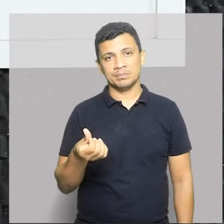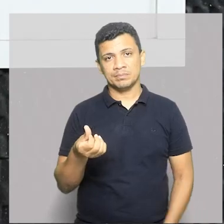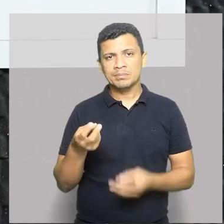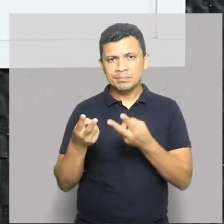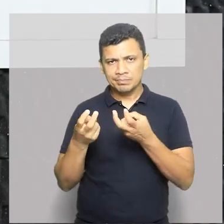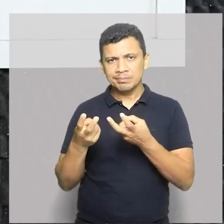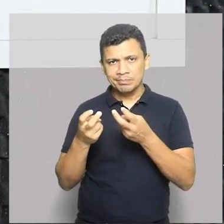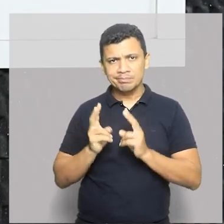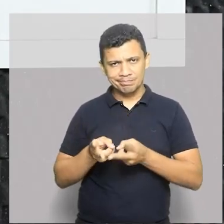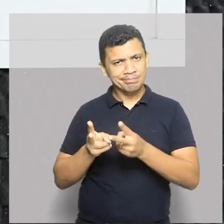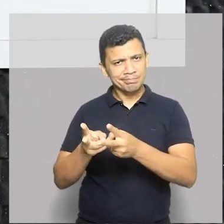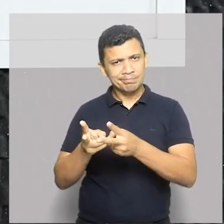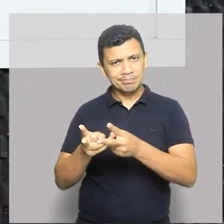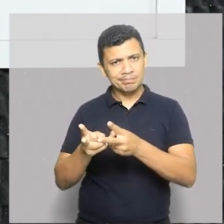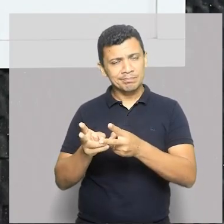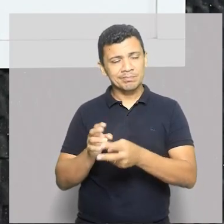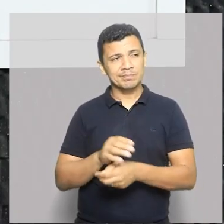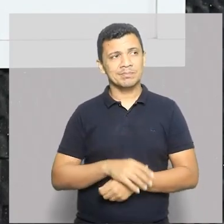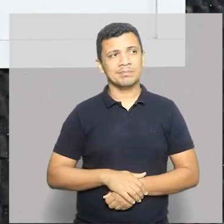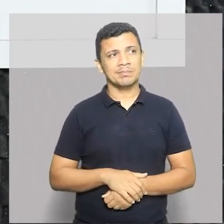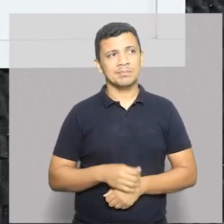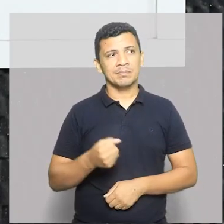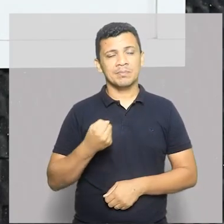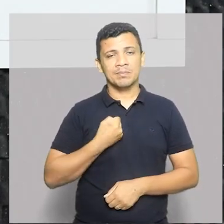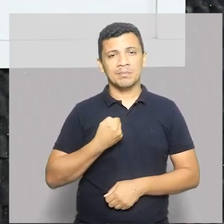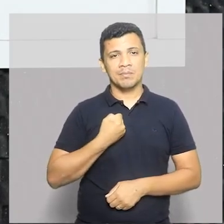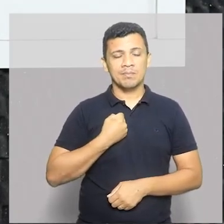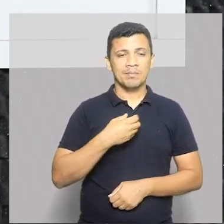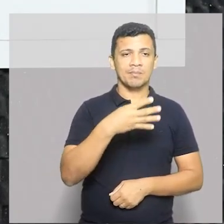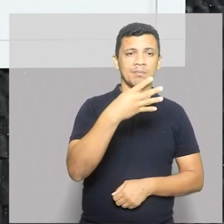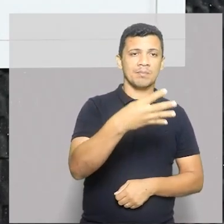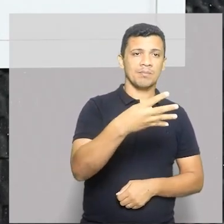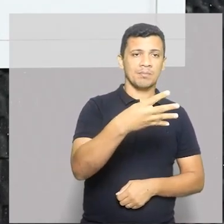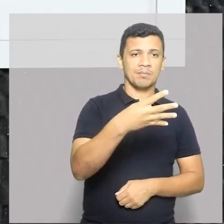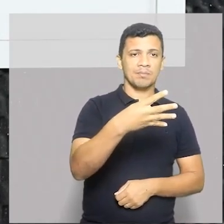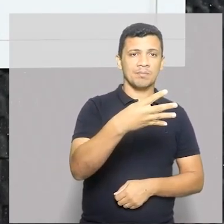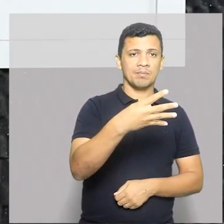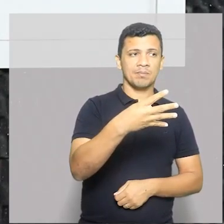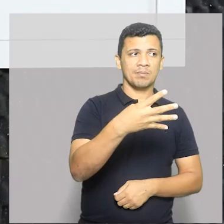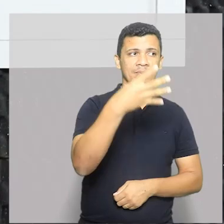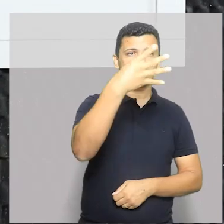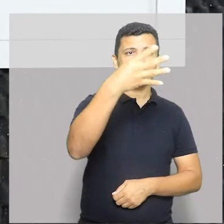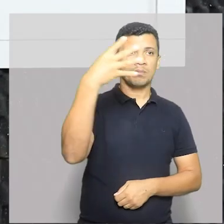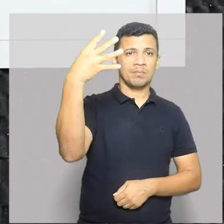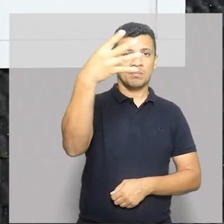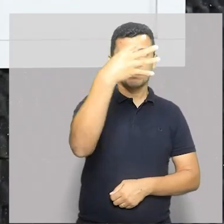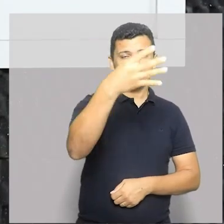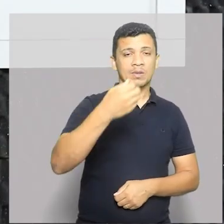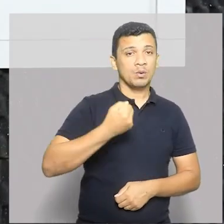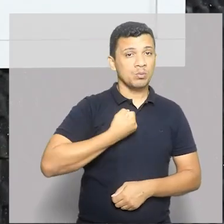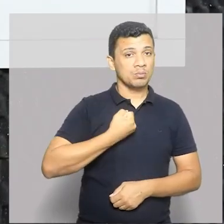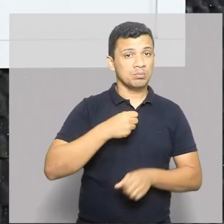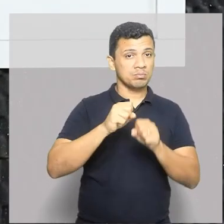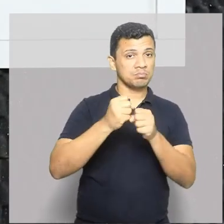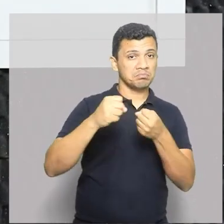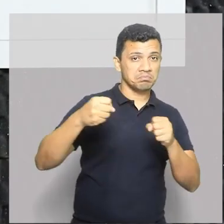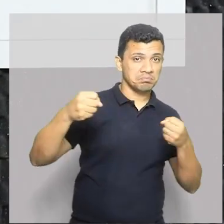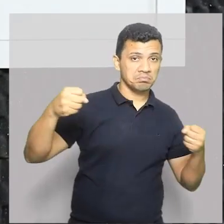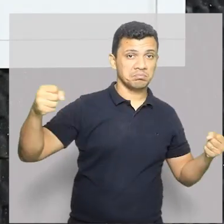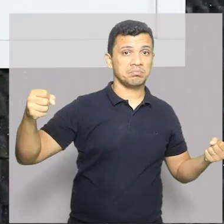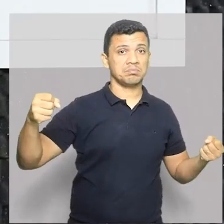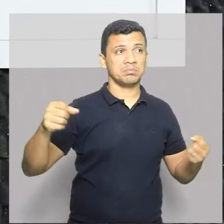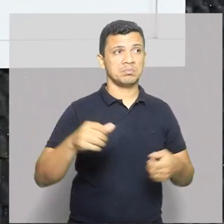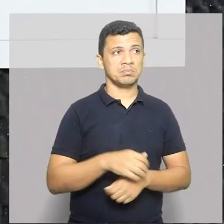padrão? Então, o número 4 elevado a 44 vai ser um número gigante. Vamos